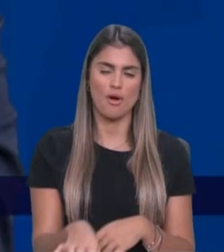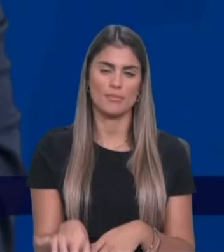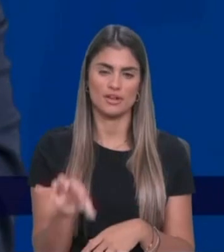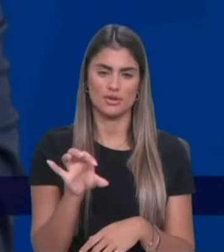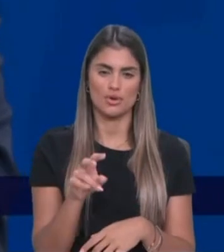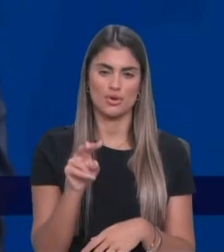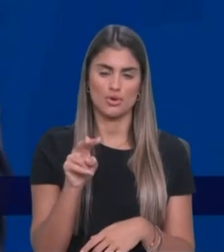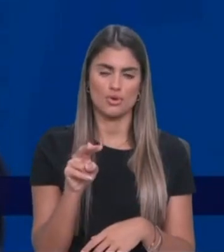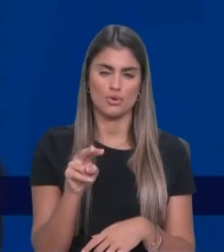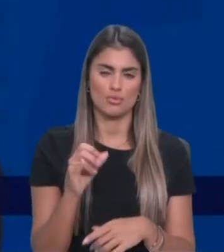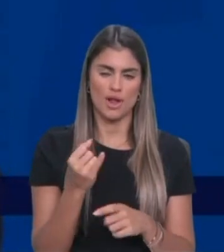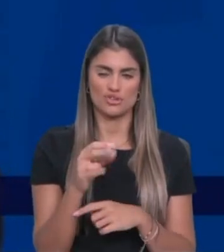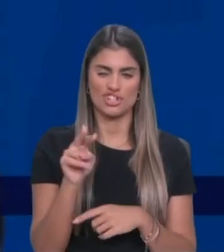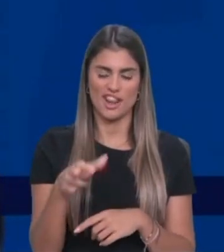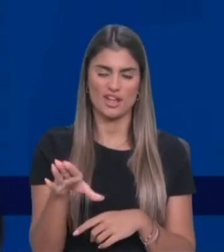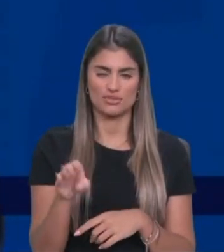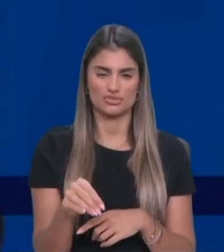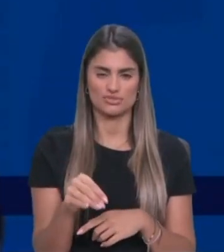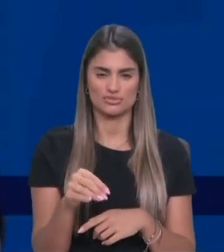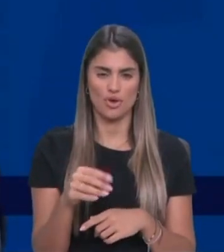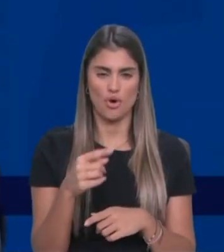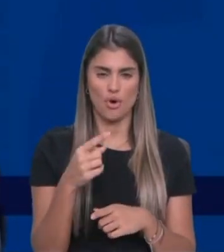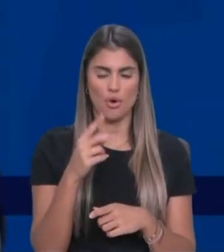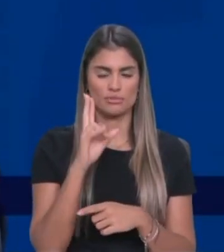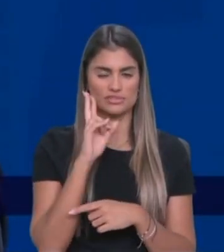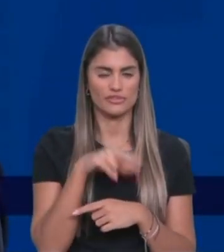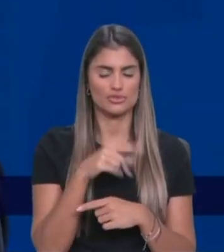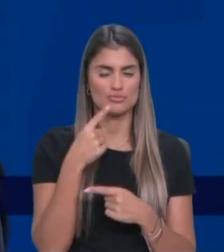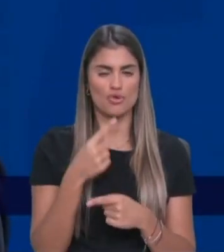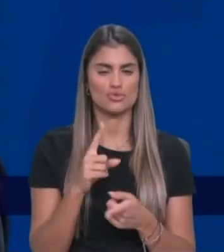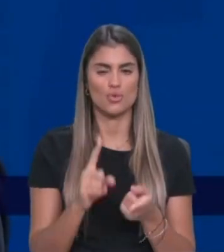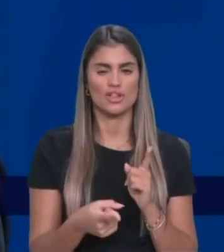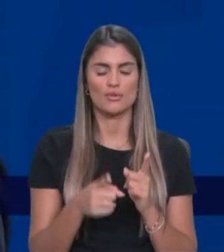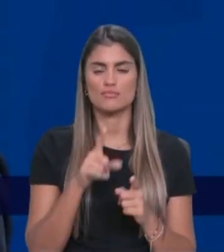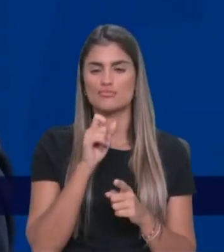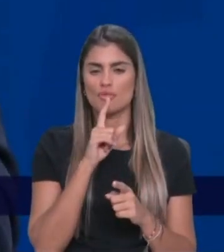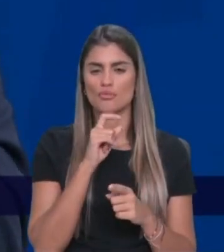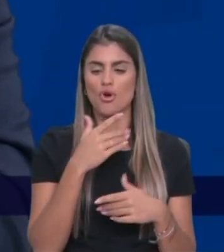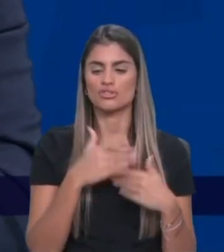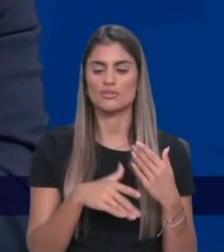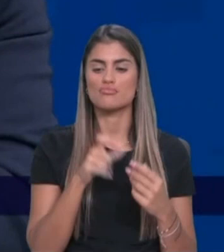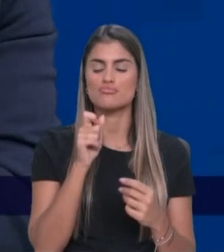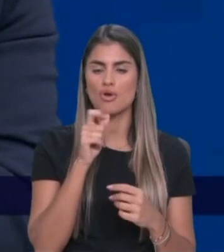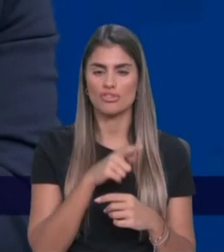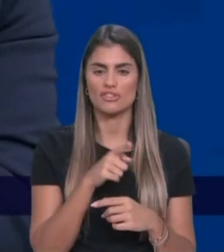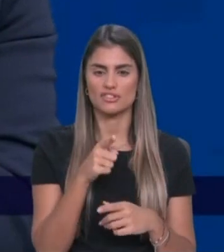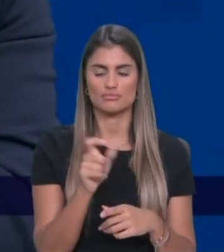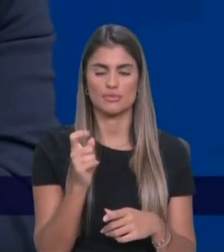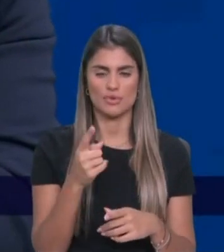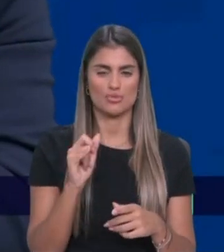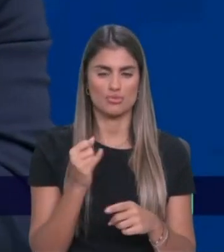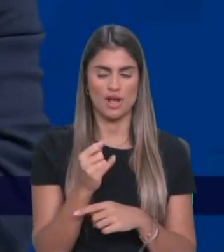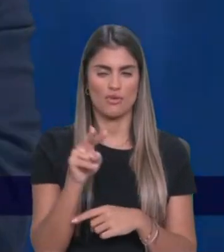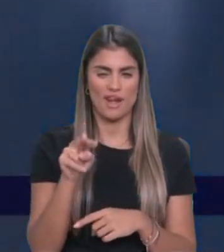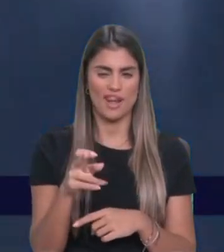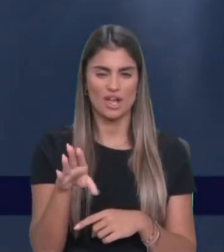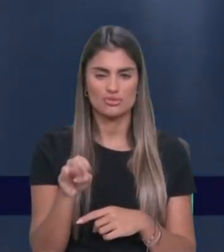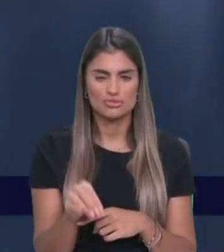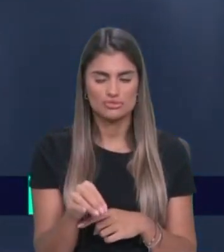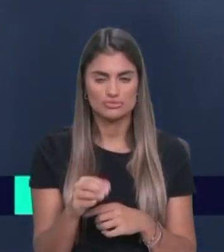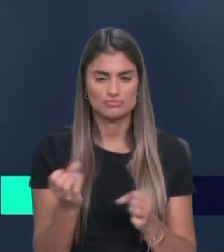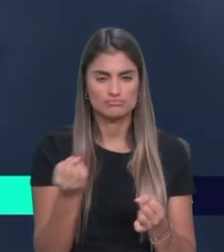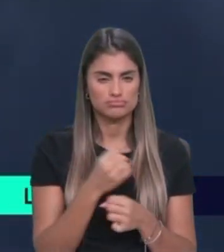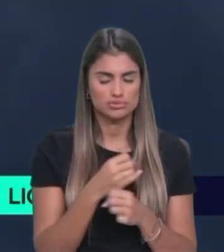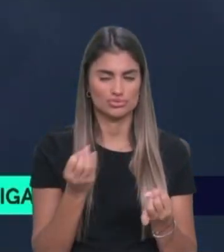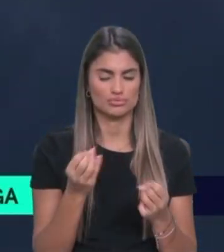buracos negros supermaciços. Dizem estas observações que, de facto, isto pode ter acontecido nestes primeiros buracos negros. Ou seja, não vem da explosão de